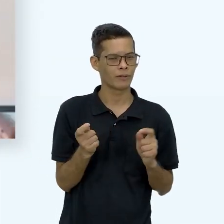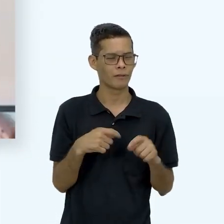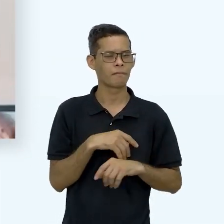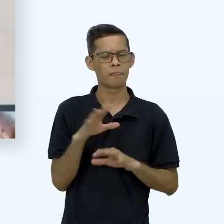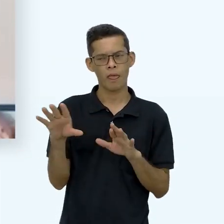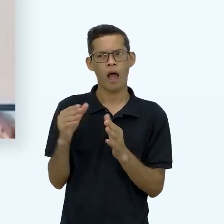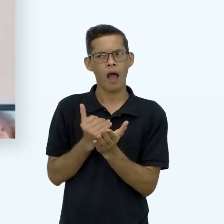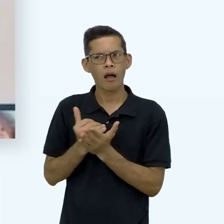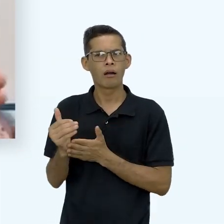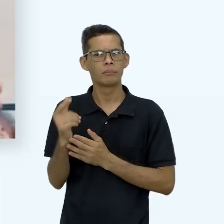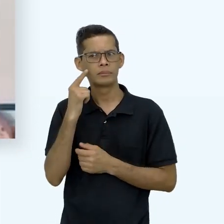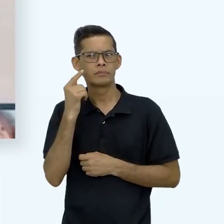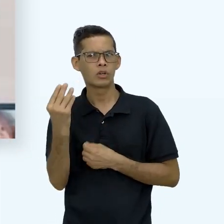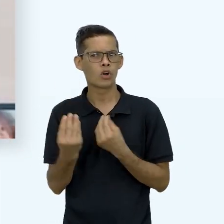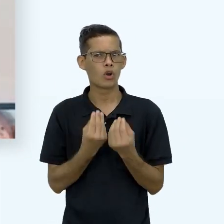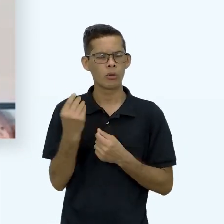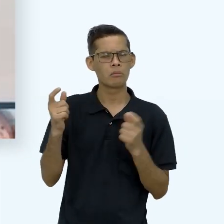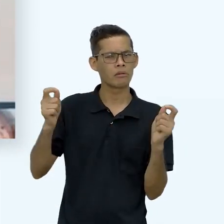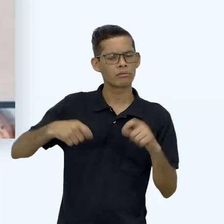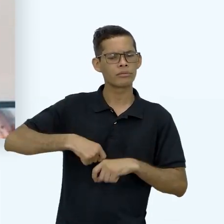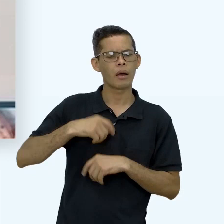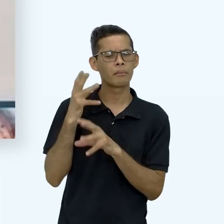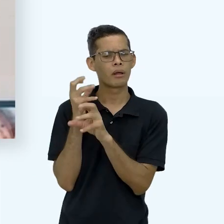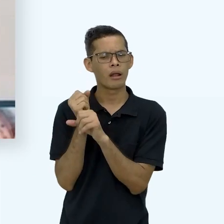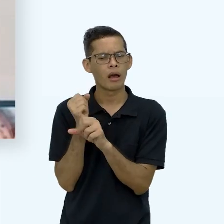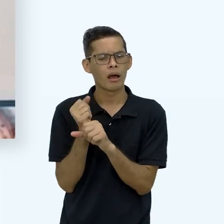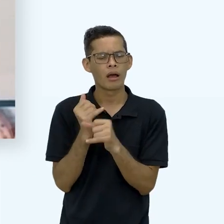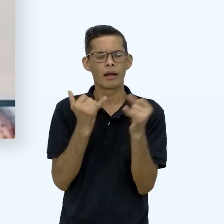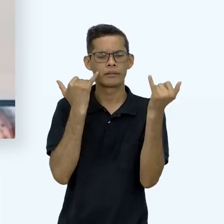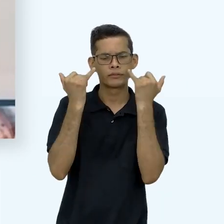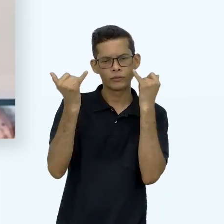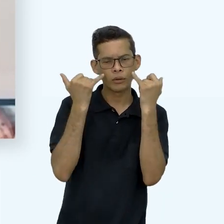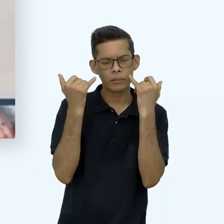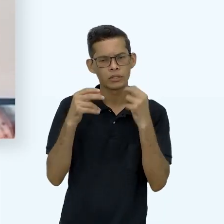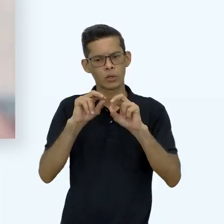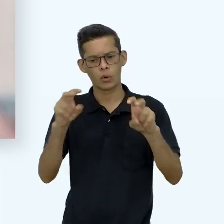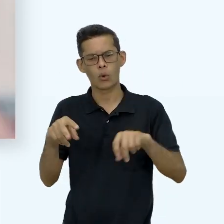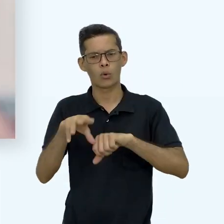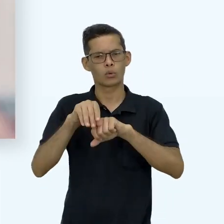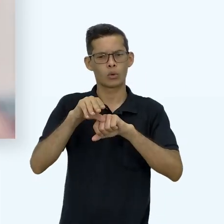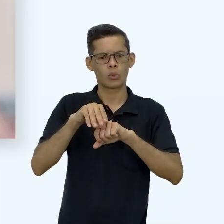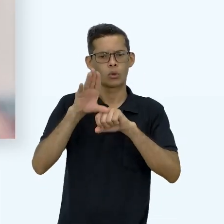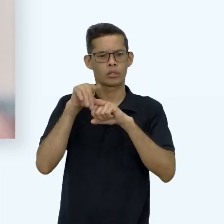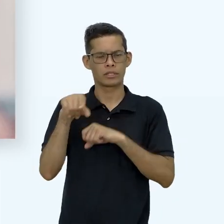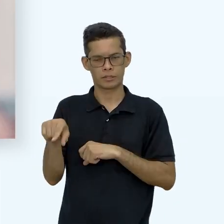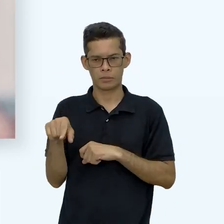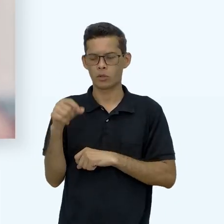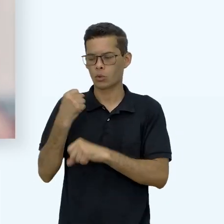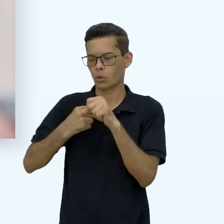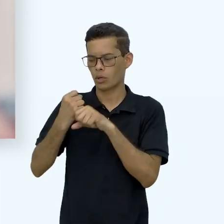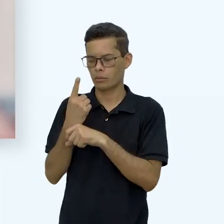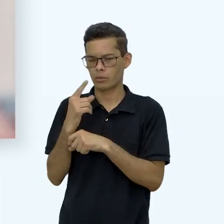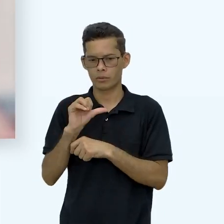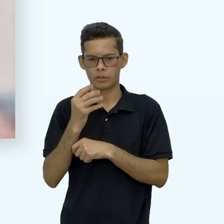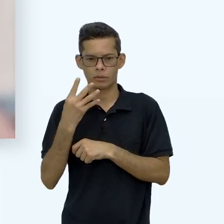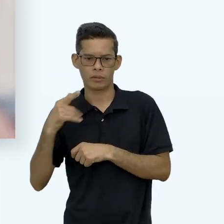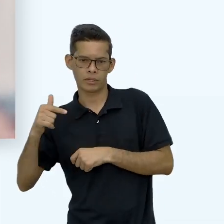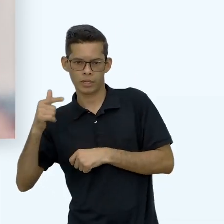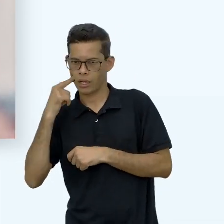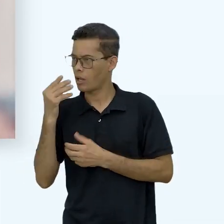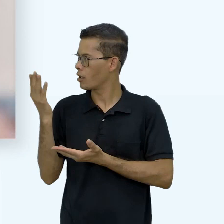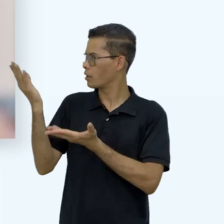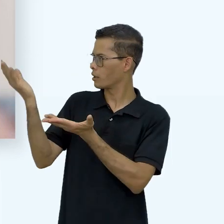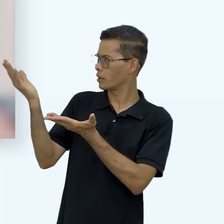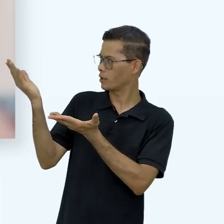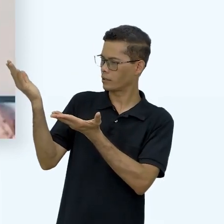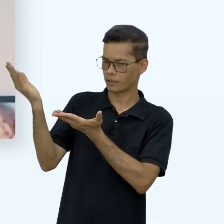disso aqui, você pode calcular a vida média da informação ou do conhecimento. Em 1947, Derek Sola